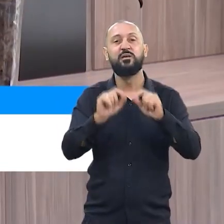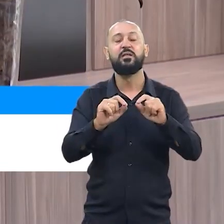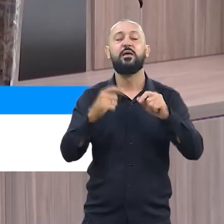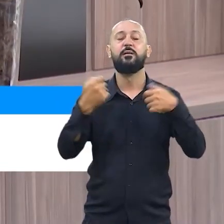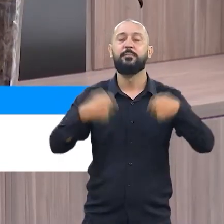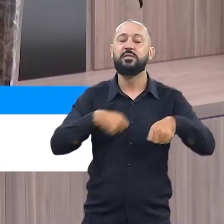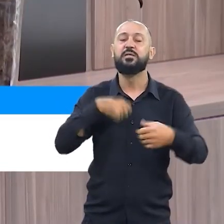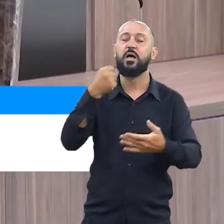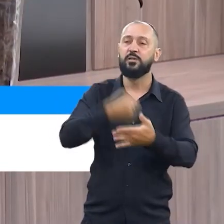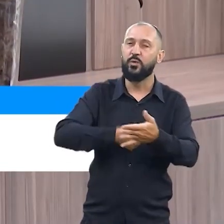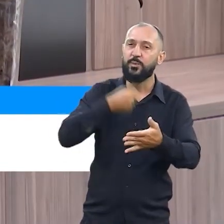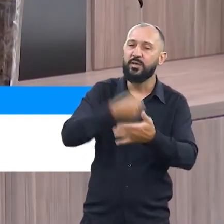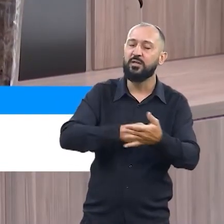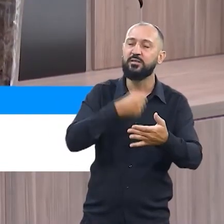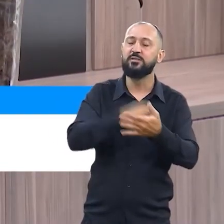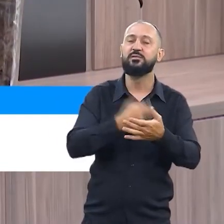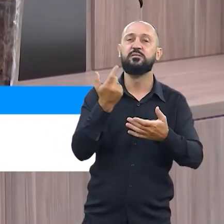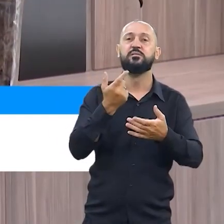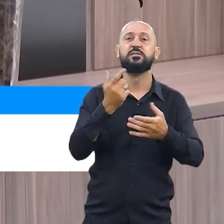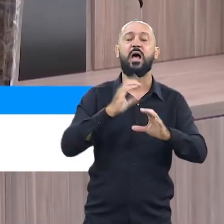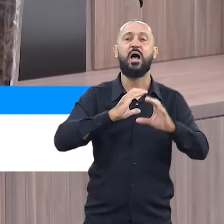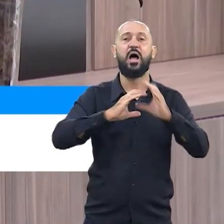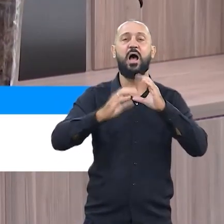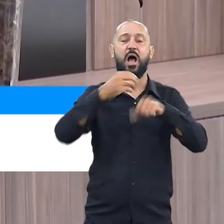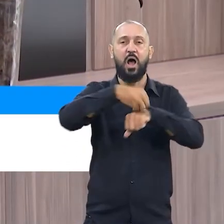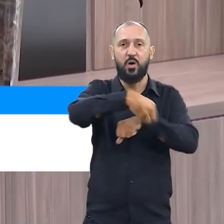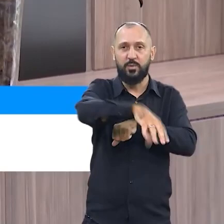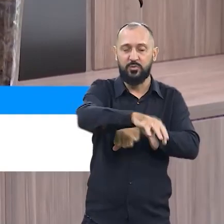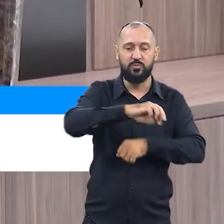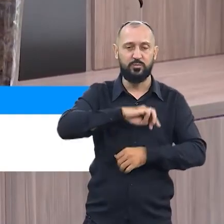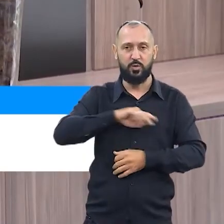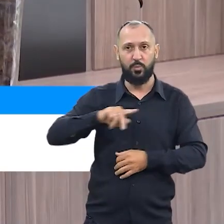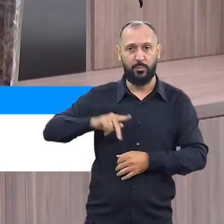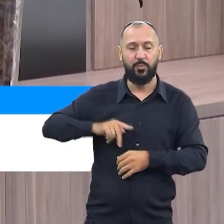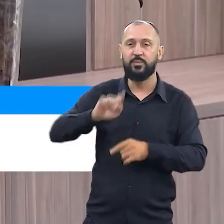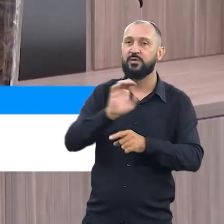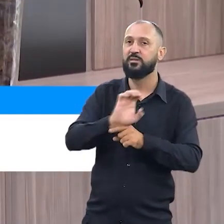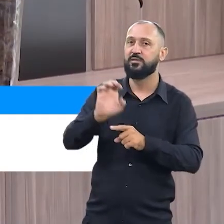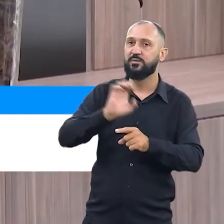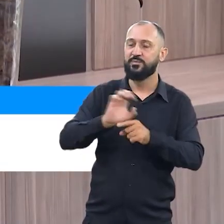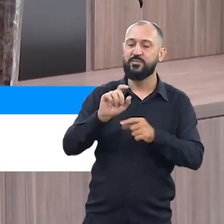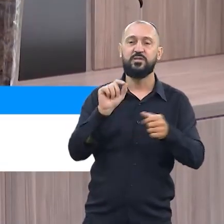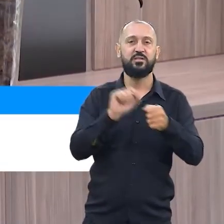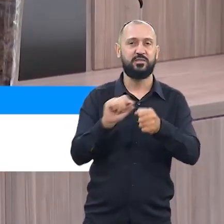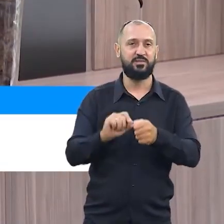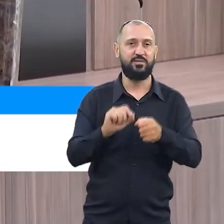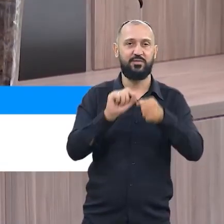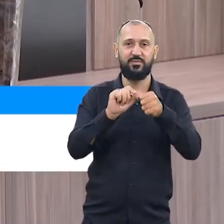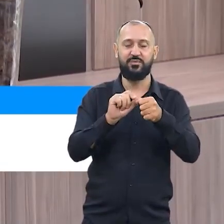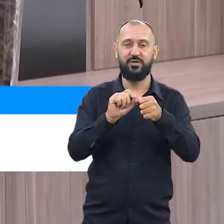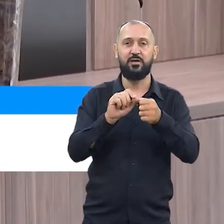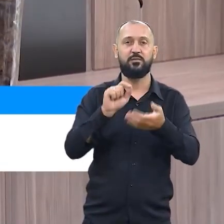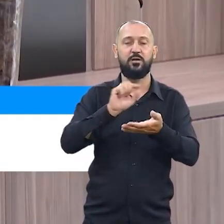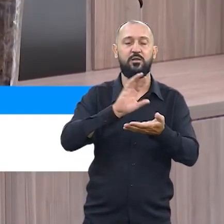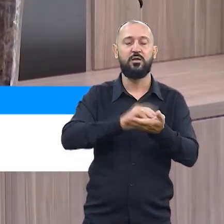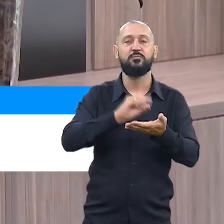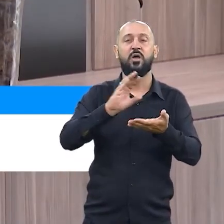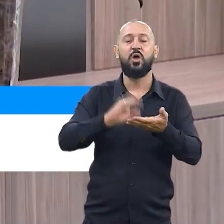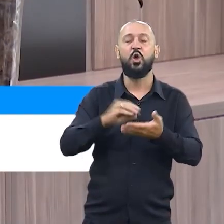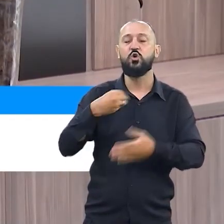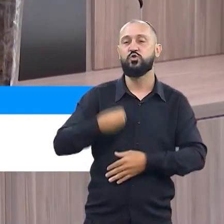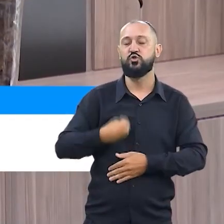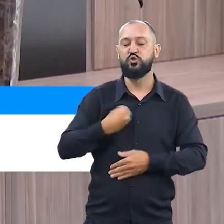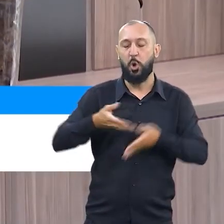que dispõe sobre a obrigatoriedade da comunicação ao Ministério Público Estadual da realização de registro